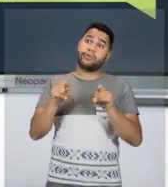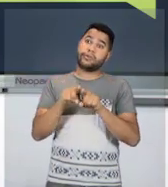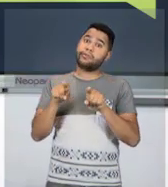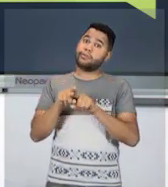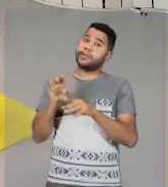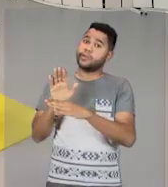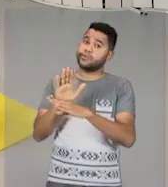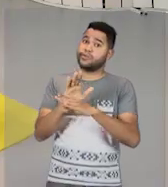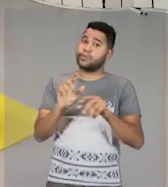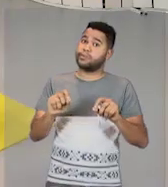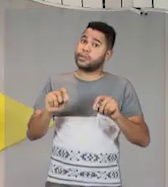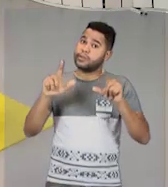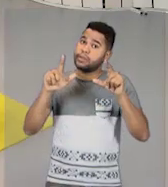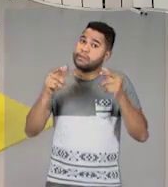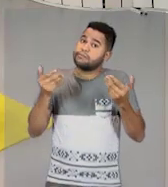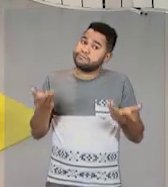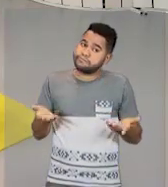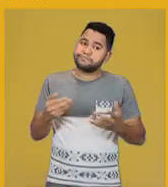ok